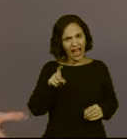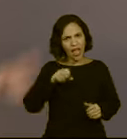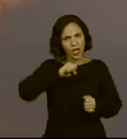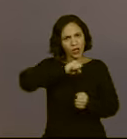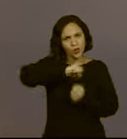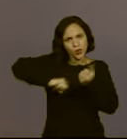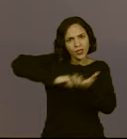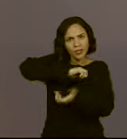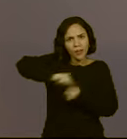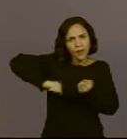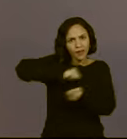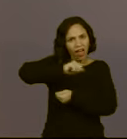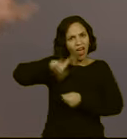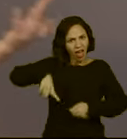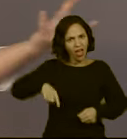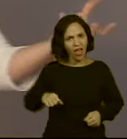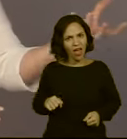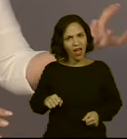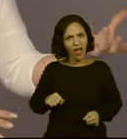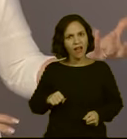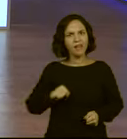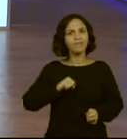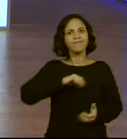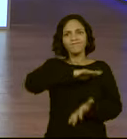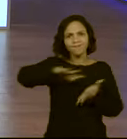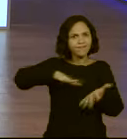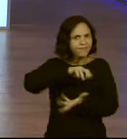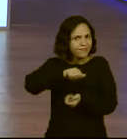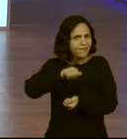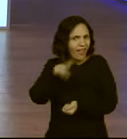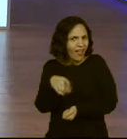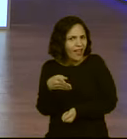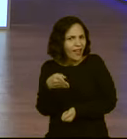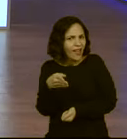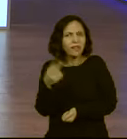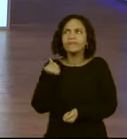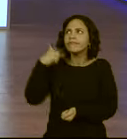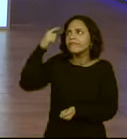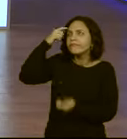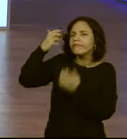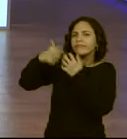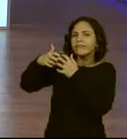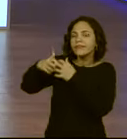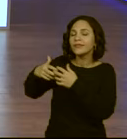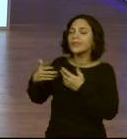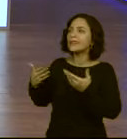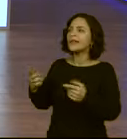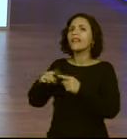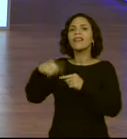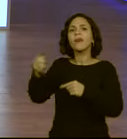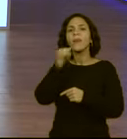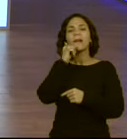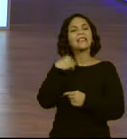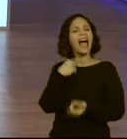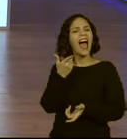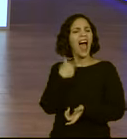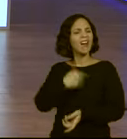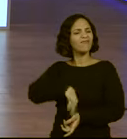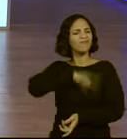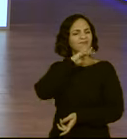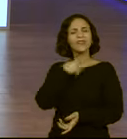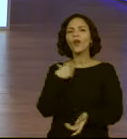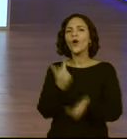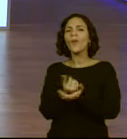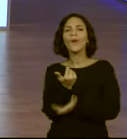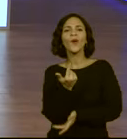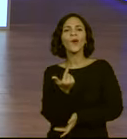sustentável será que é um consumo racional de recursos porque você acaba depois você acaba tendo que comprar outra calça